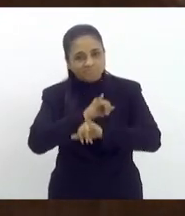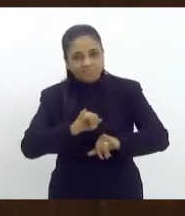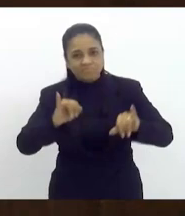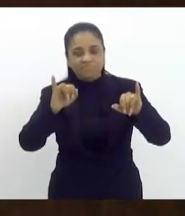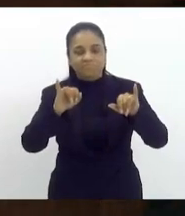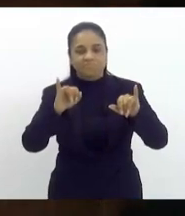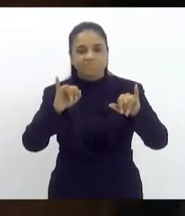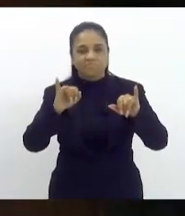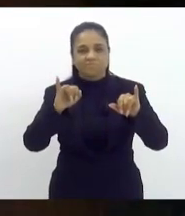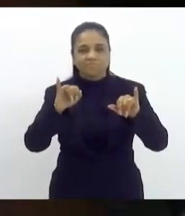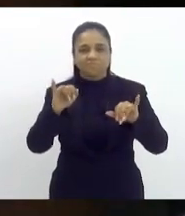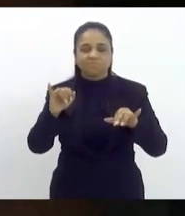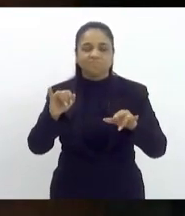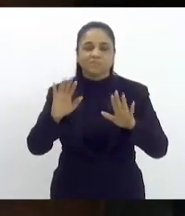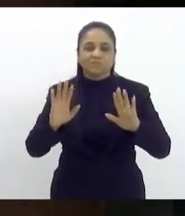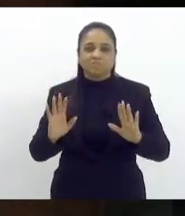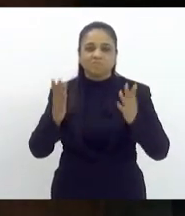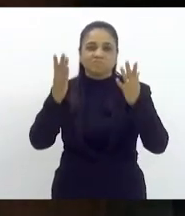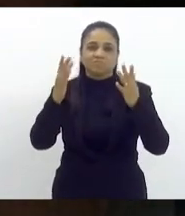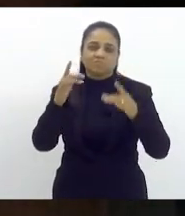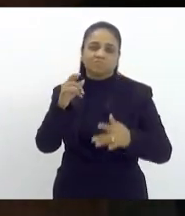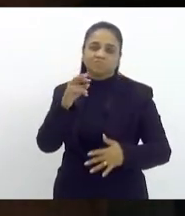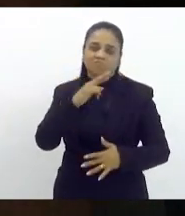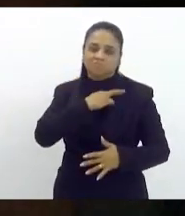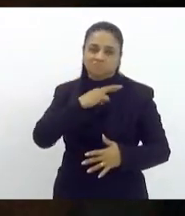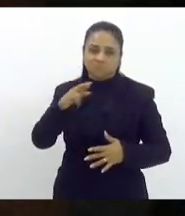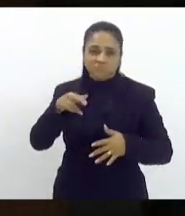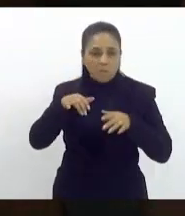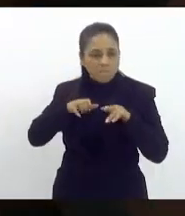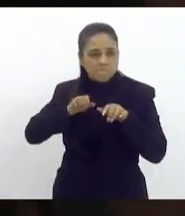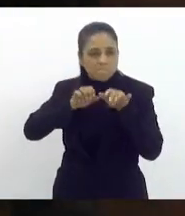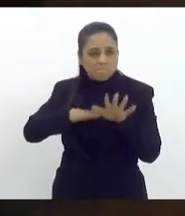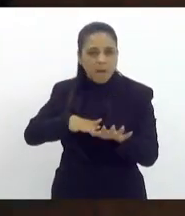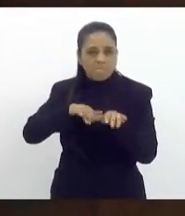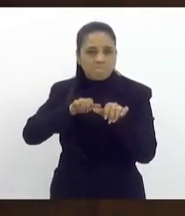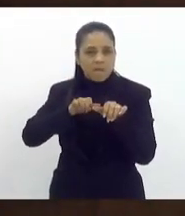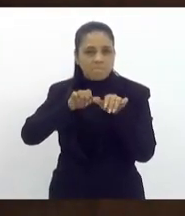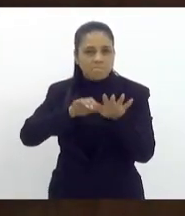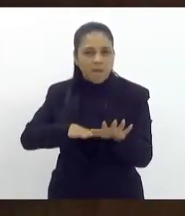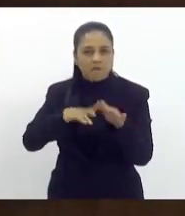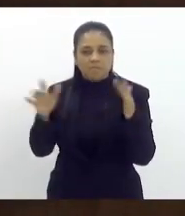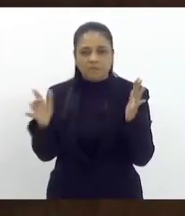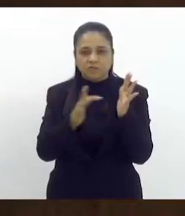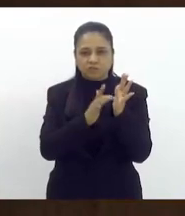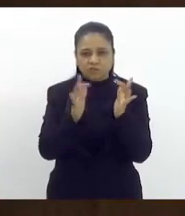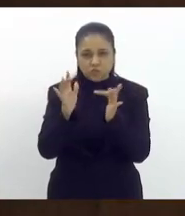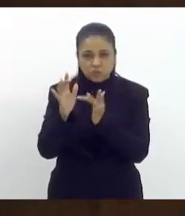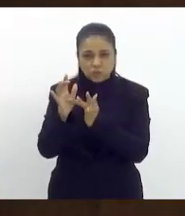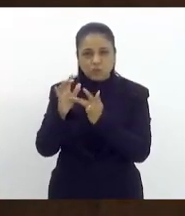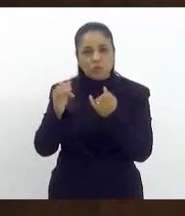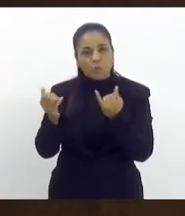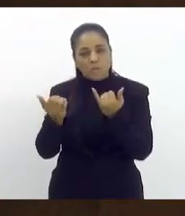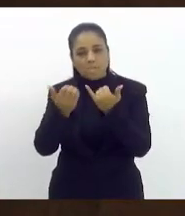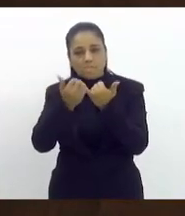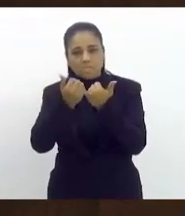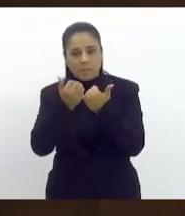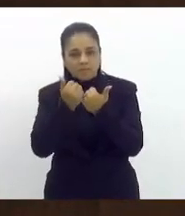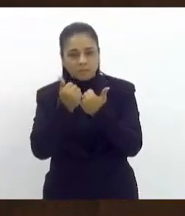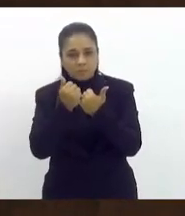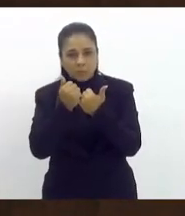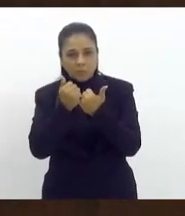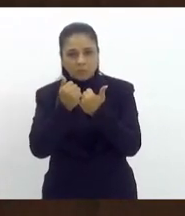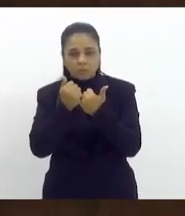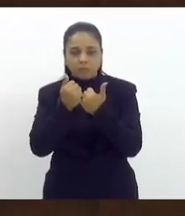o evento religioso marcha para Jesus com o patrimônio cultural e material do Estado do Rio de Janeiro